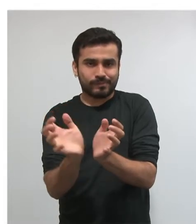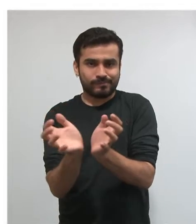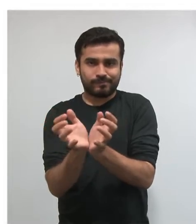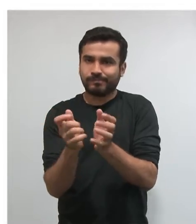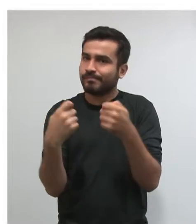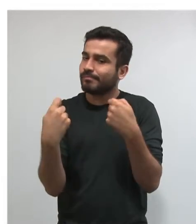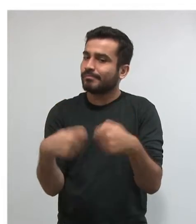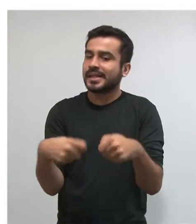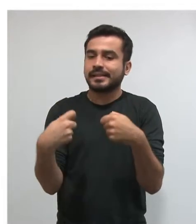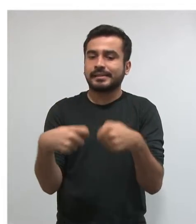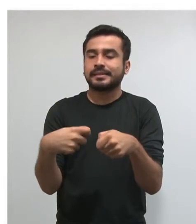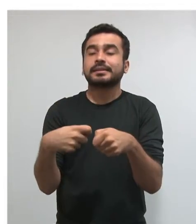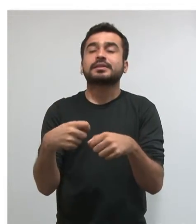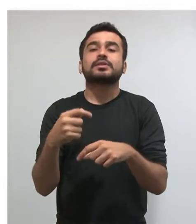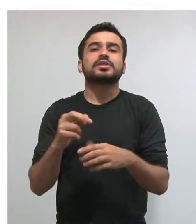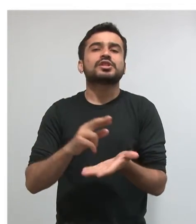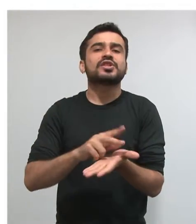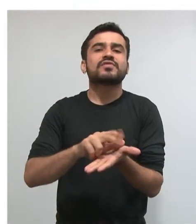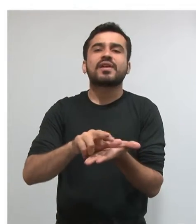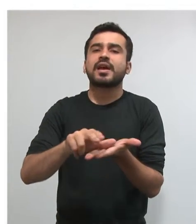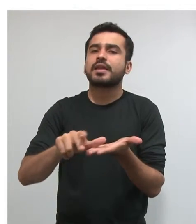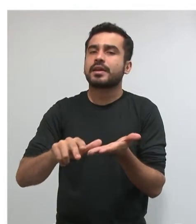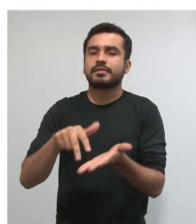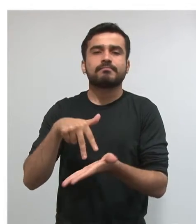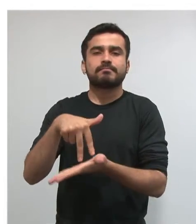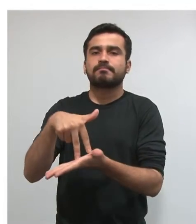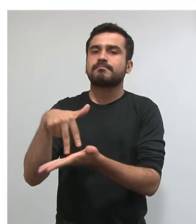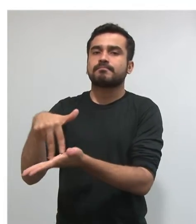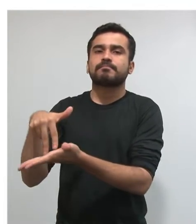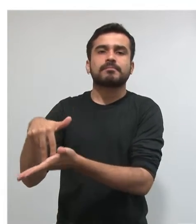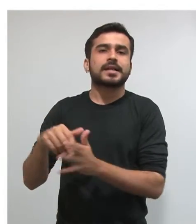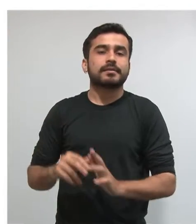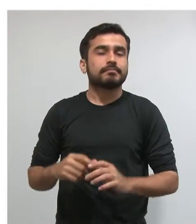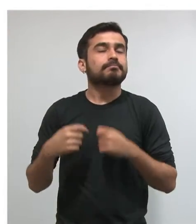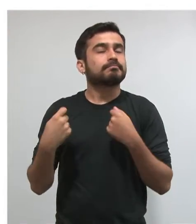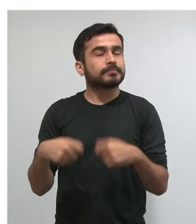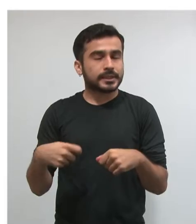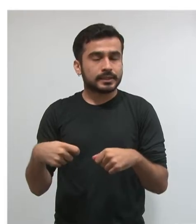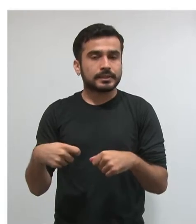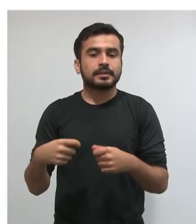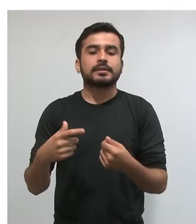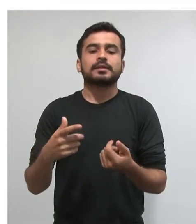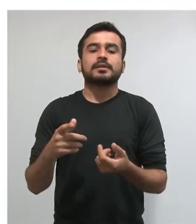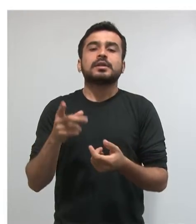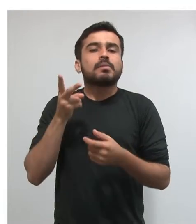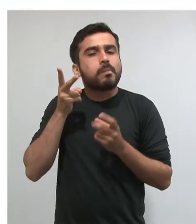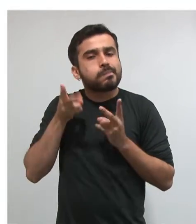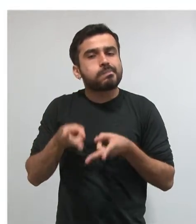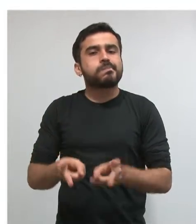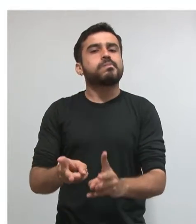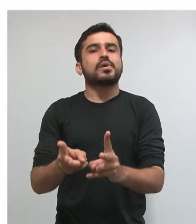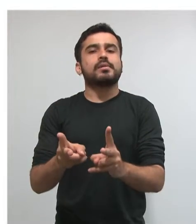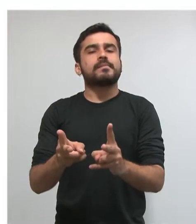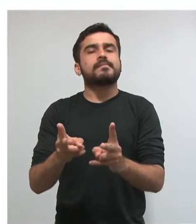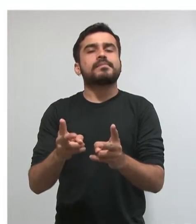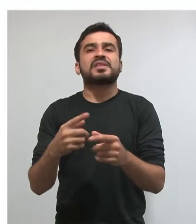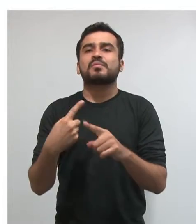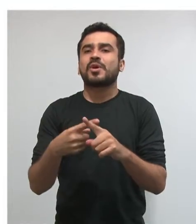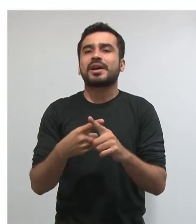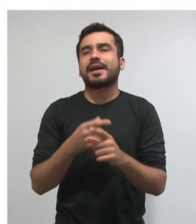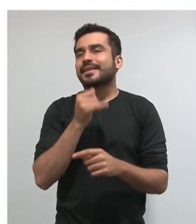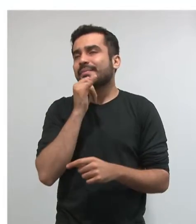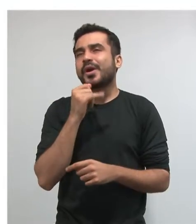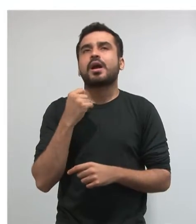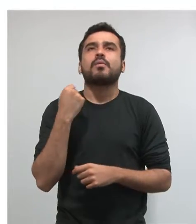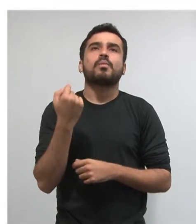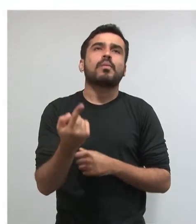trazer para si diferentes atores envolvidos nesse processo, contínuo, porque ele não é para acontecer uma vez